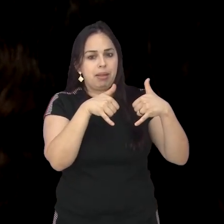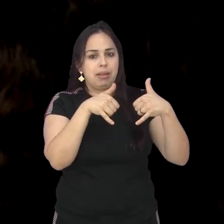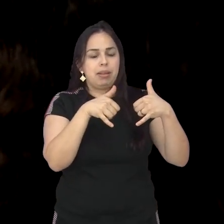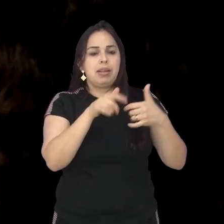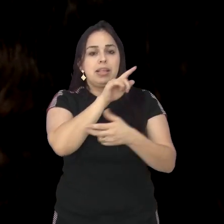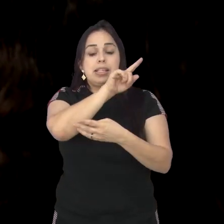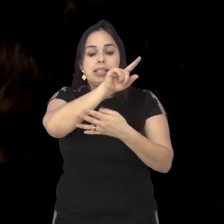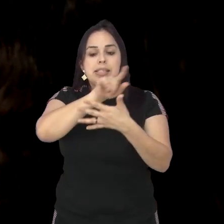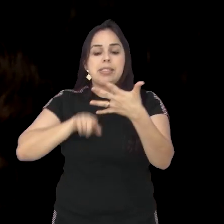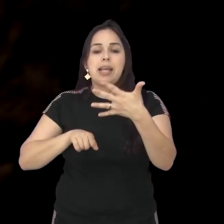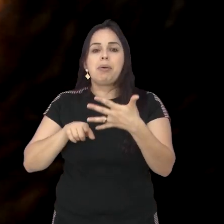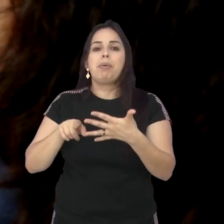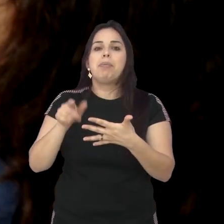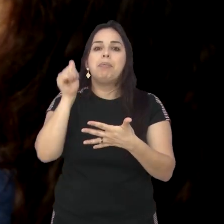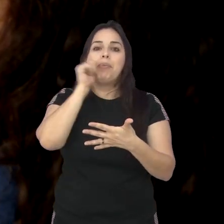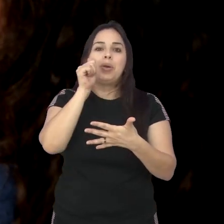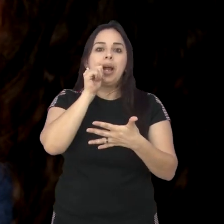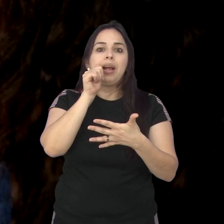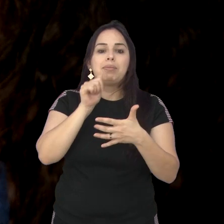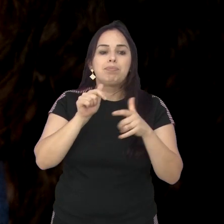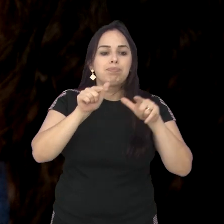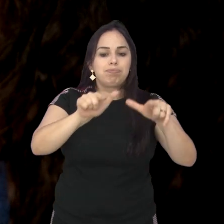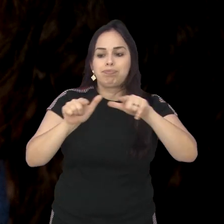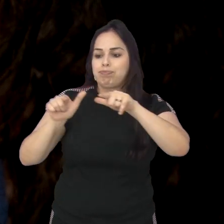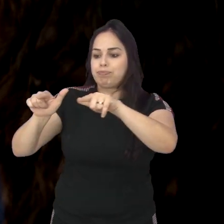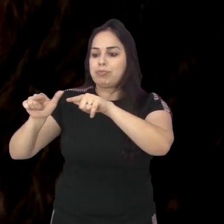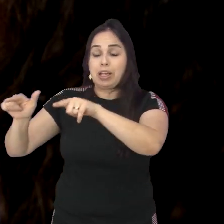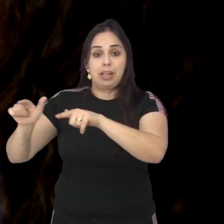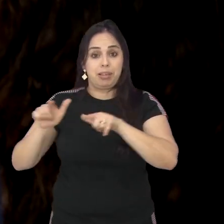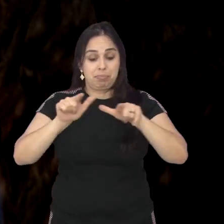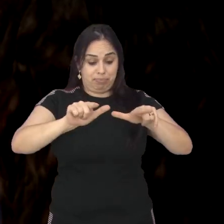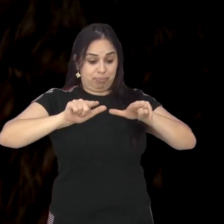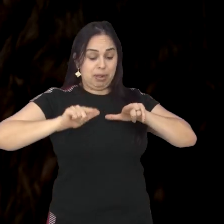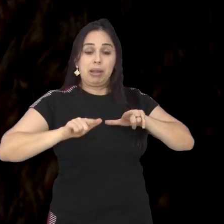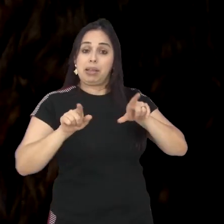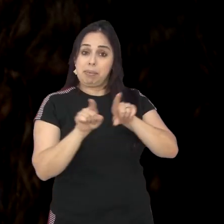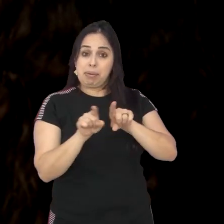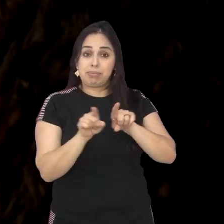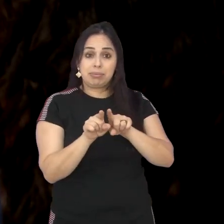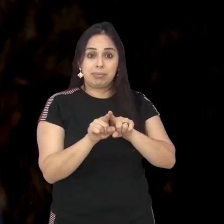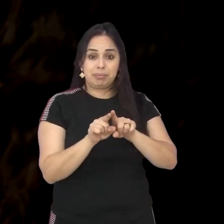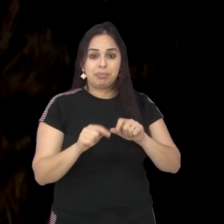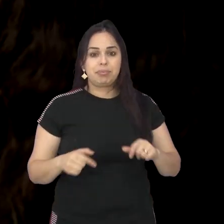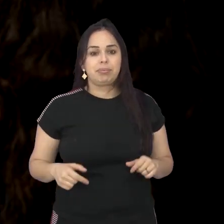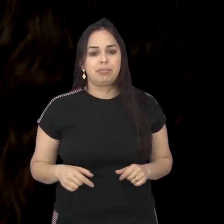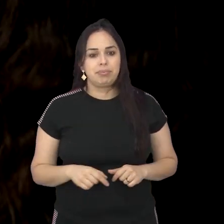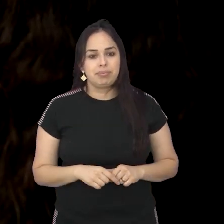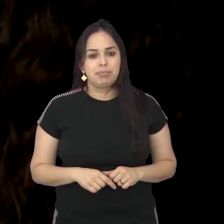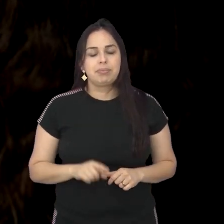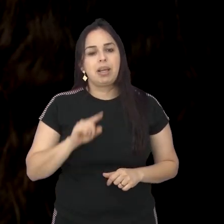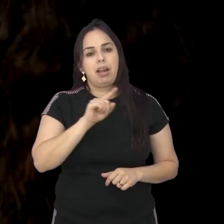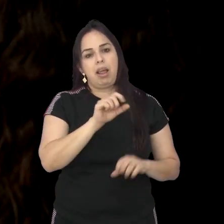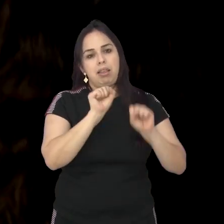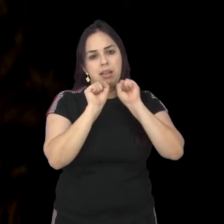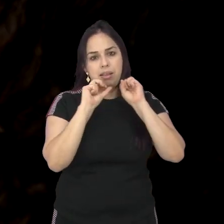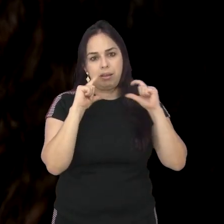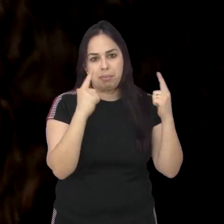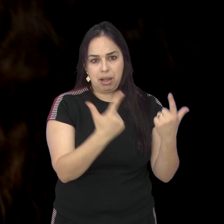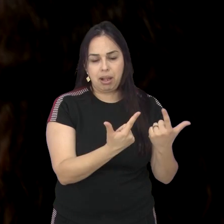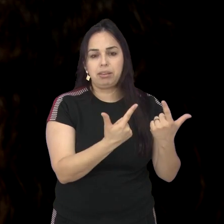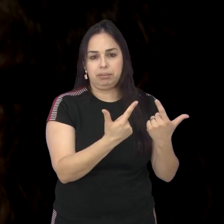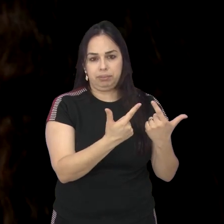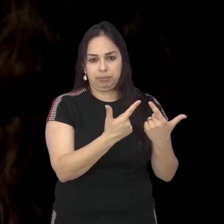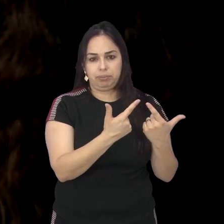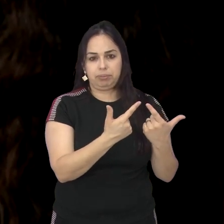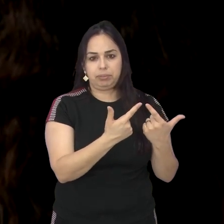deram um prêmio para 5 mulheres naquele ano. Nossa, que massa. E eu fui uma das 5 mulheres. Aí foi lá na Assembleia, me